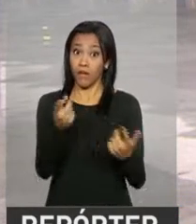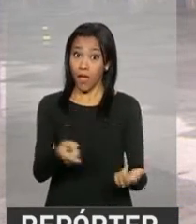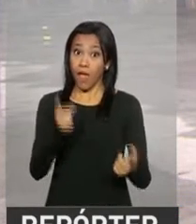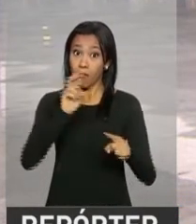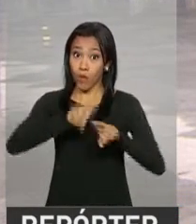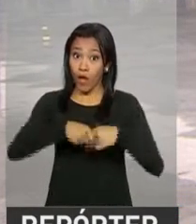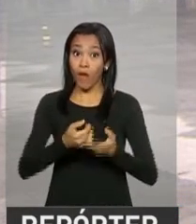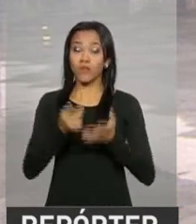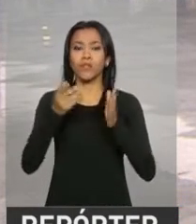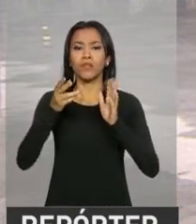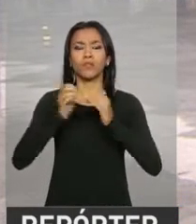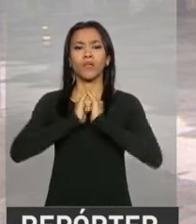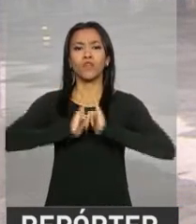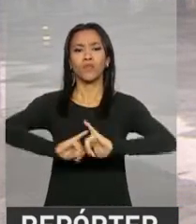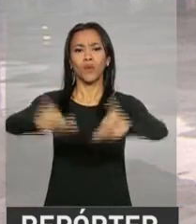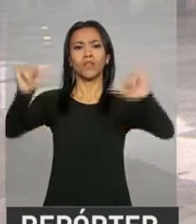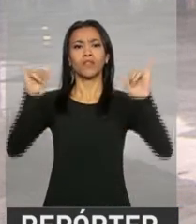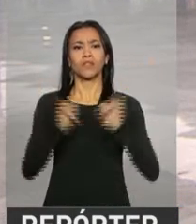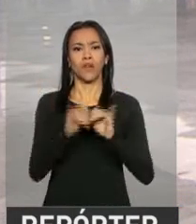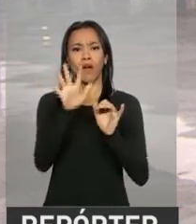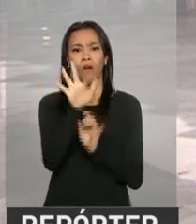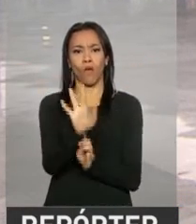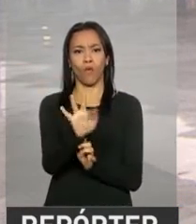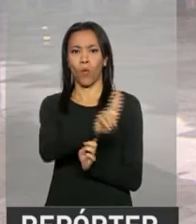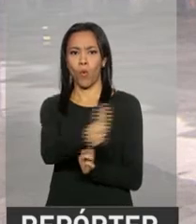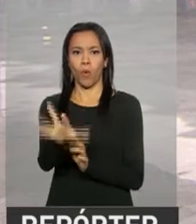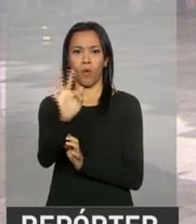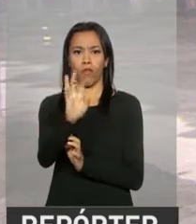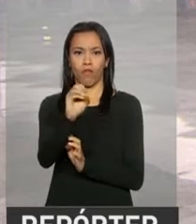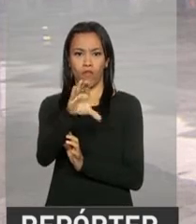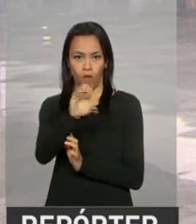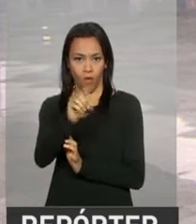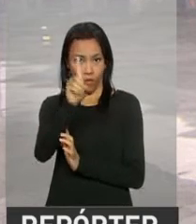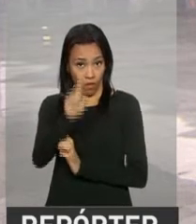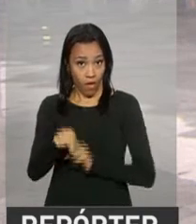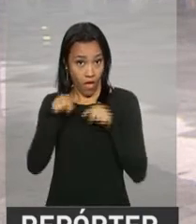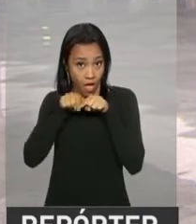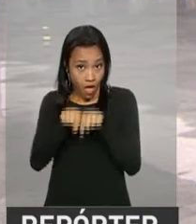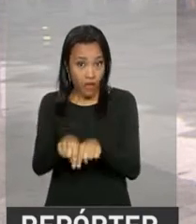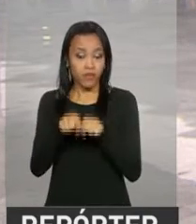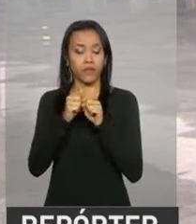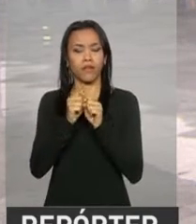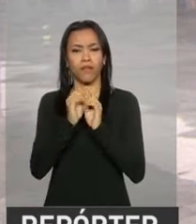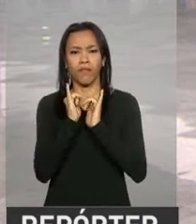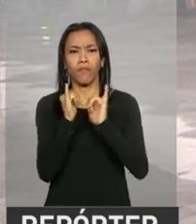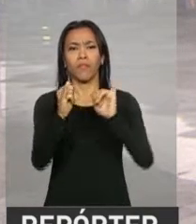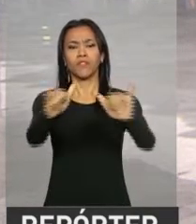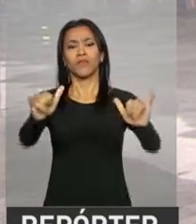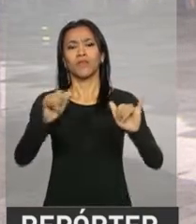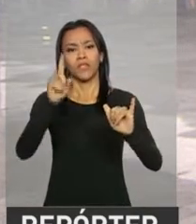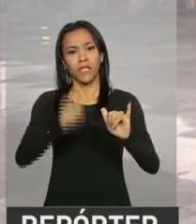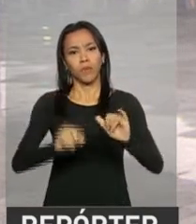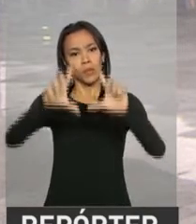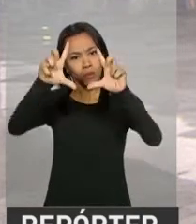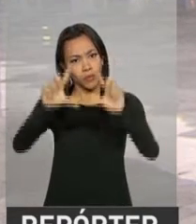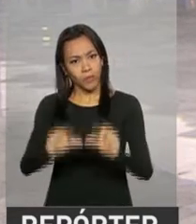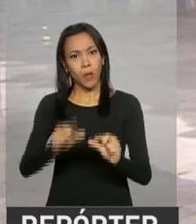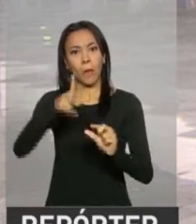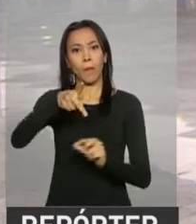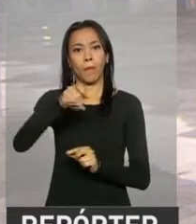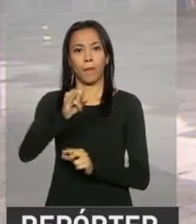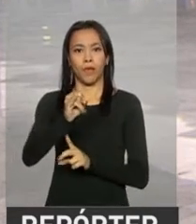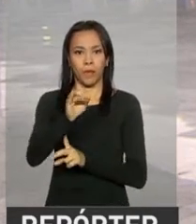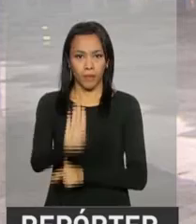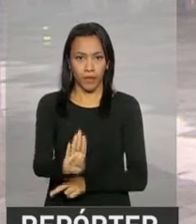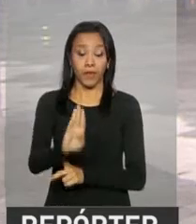Focus, que foi divulgado hoje. Essa pesquisa semanal do Banco Central aponta para uma retração menor do PIB. Este ano, segundo